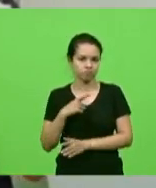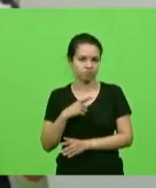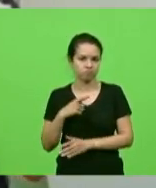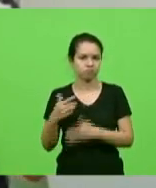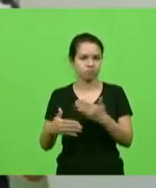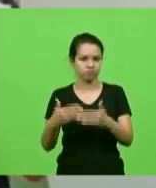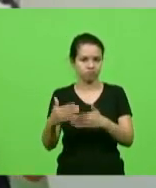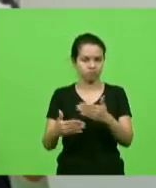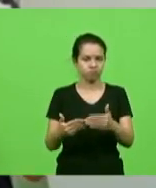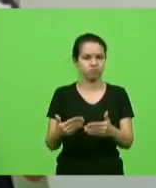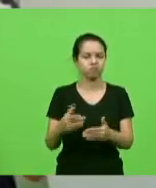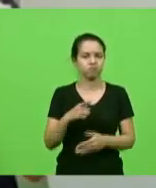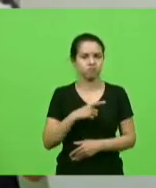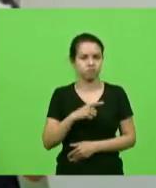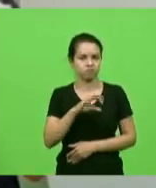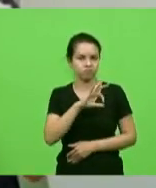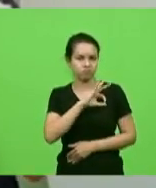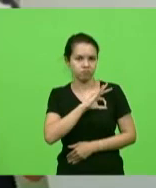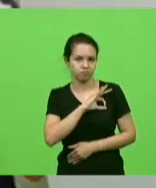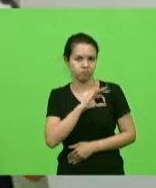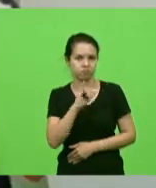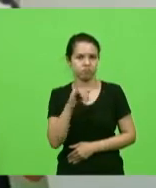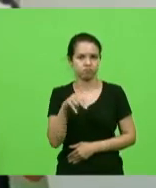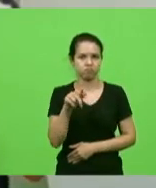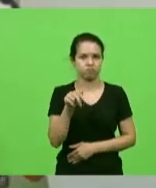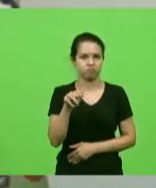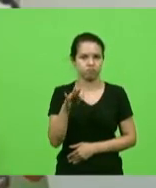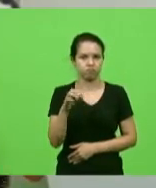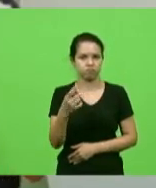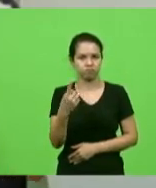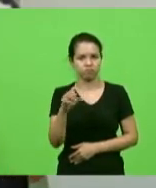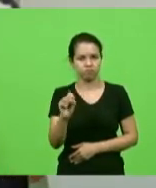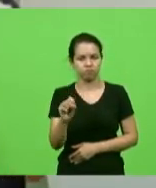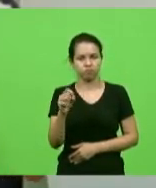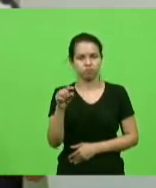inquérito policial nº 18.20